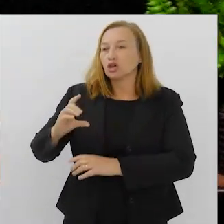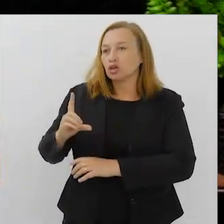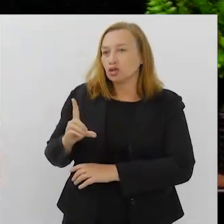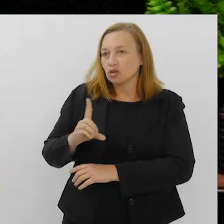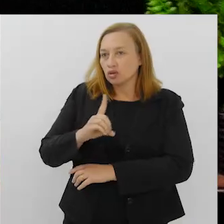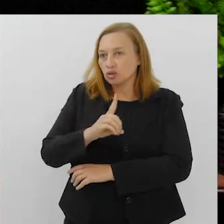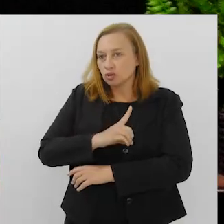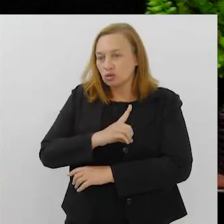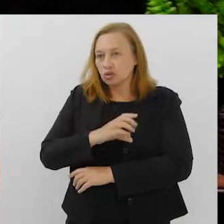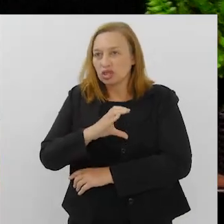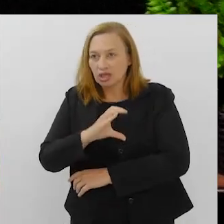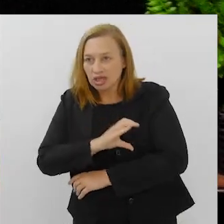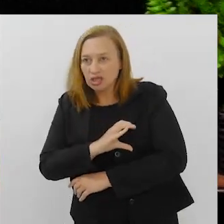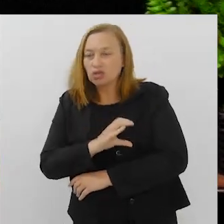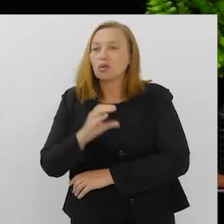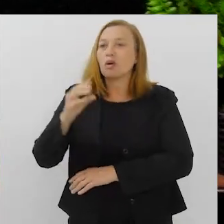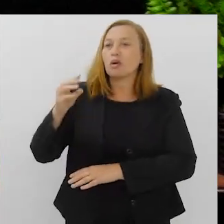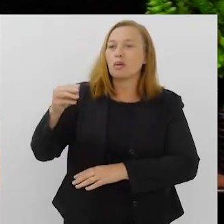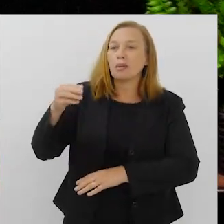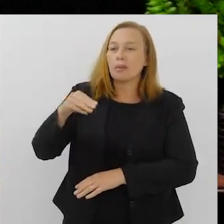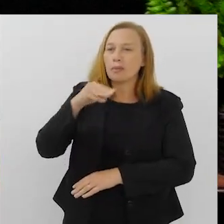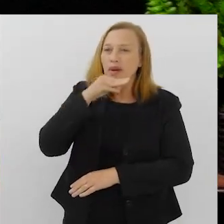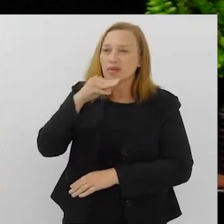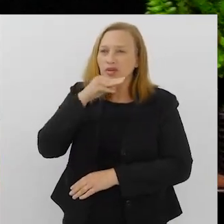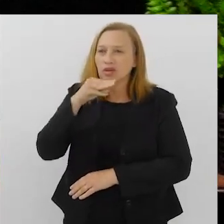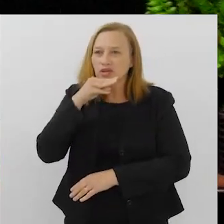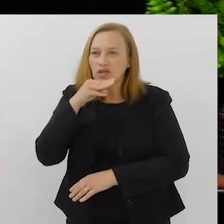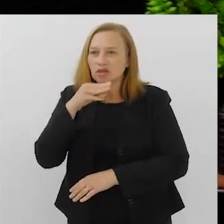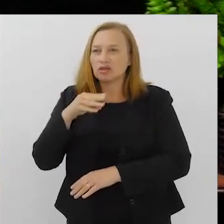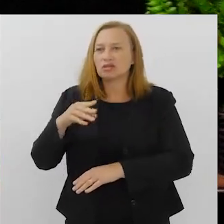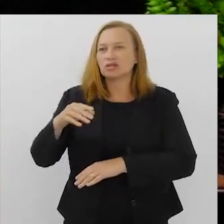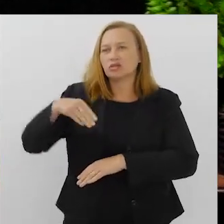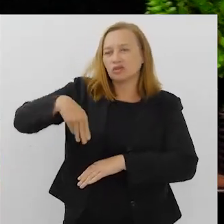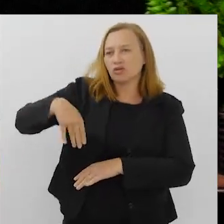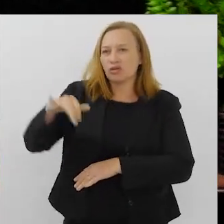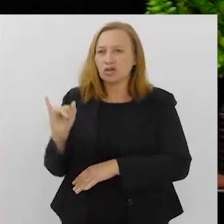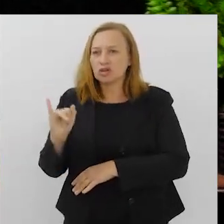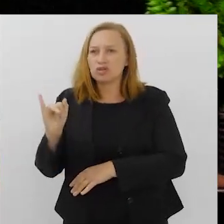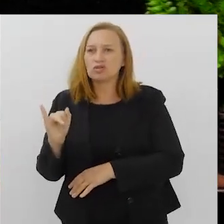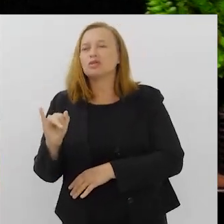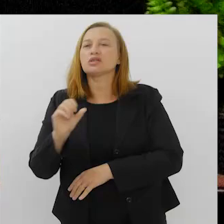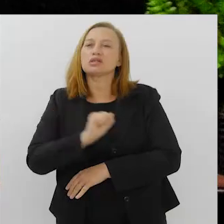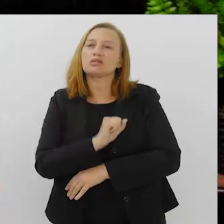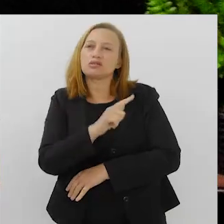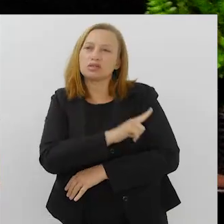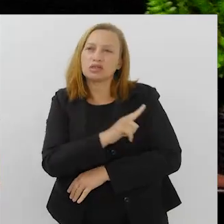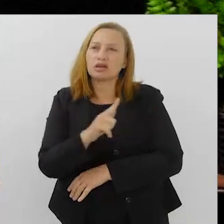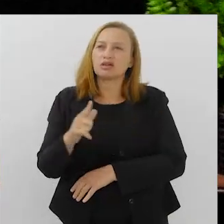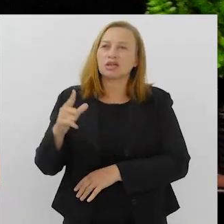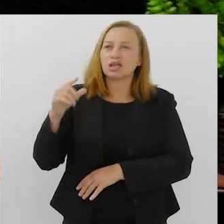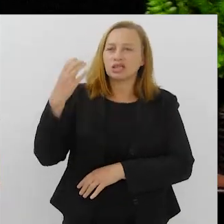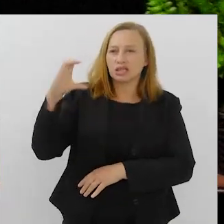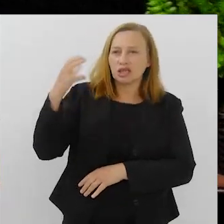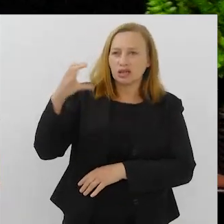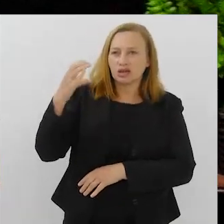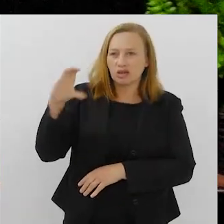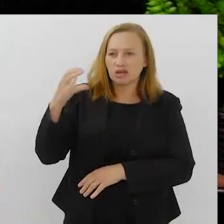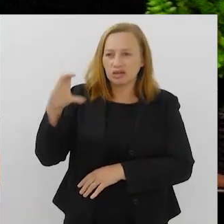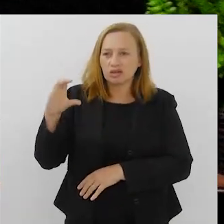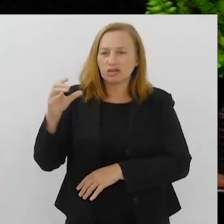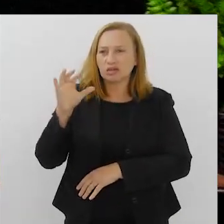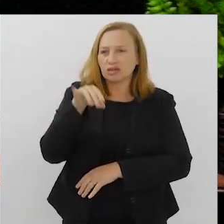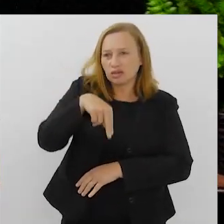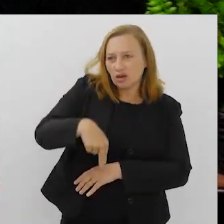de Caxias, Madureira, Nova Iguaçu, São Gonçalo, Niterói, Nova Friburgo,